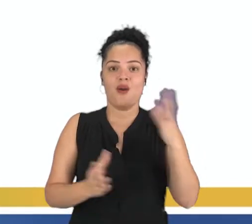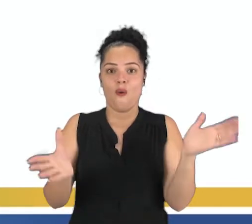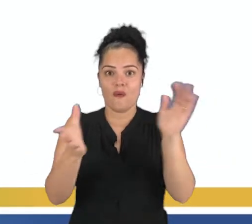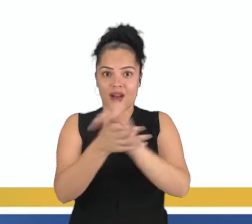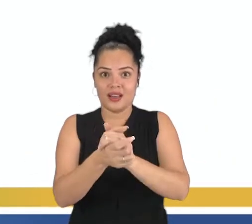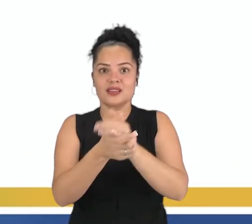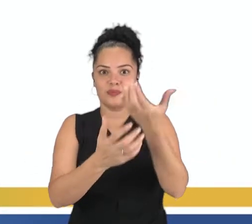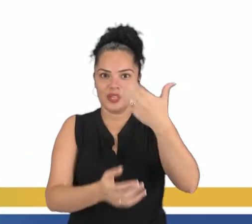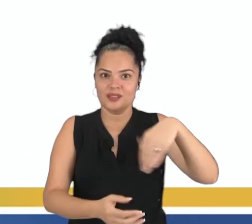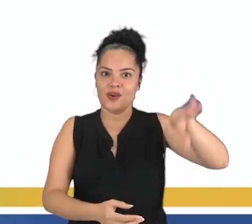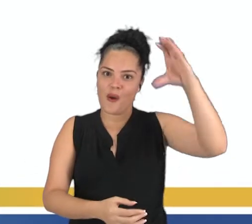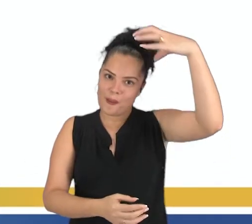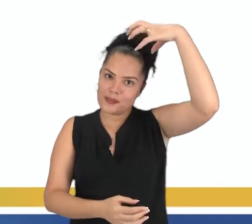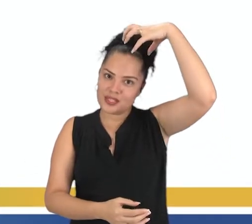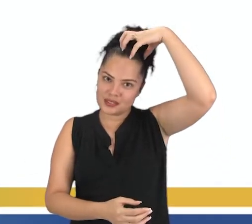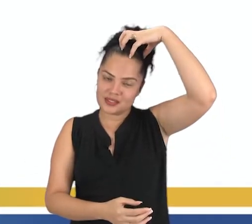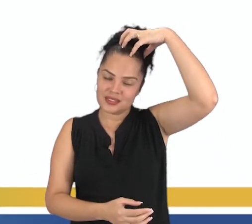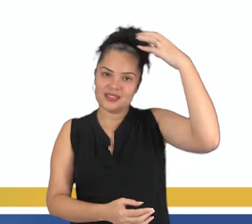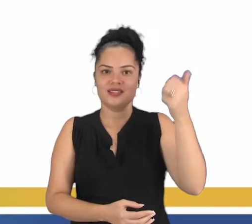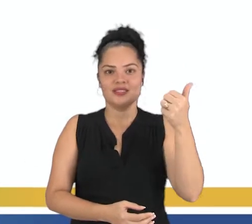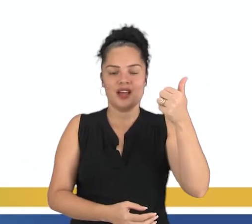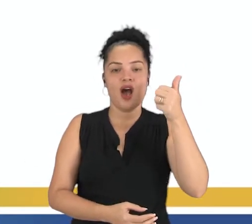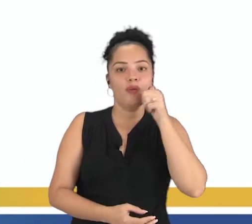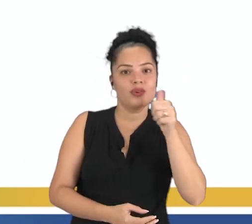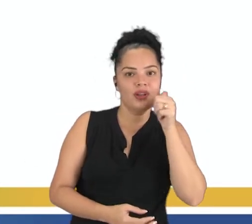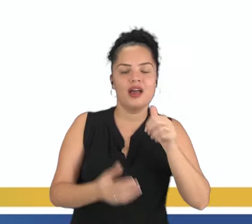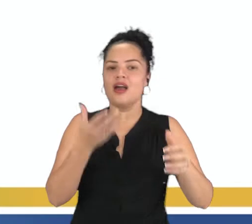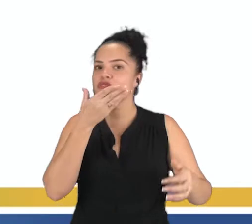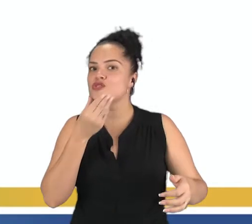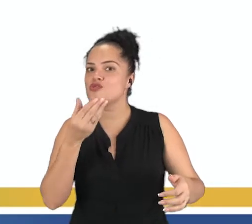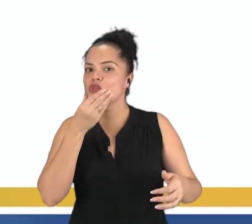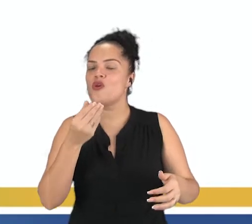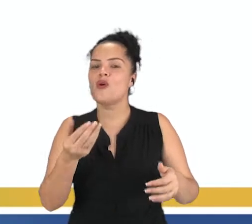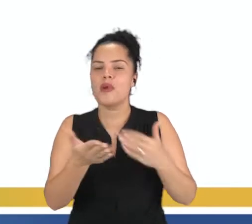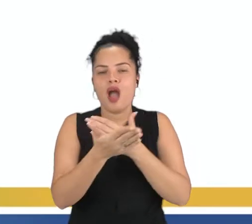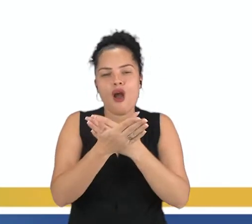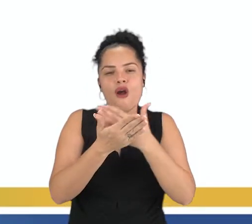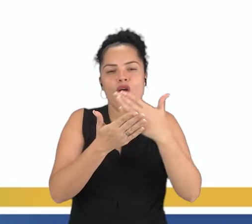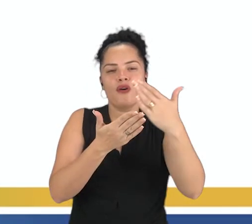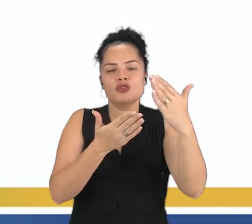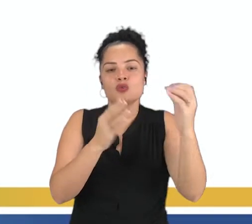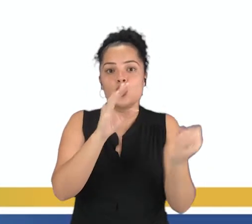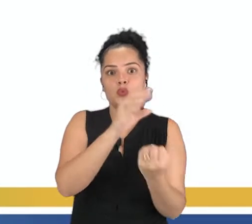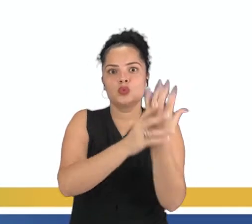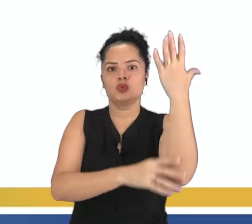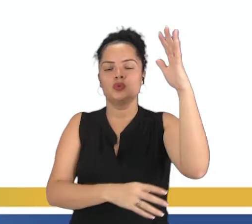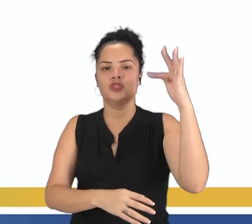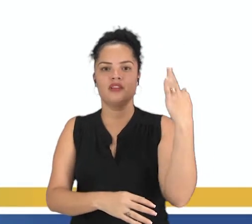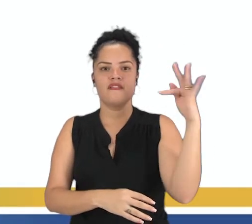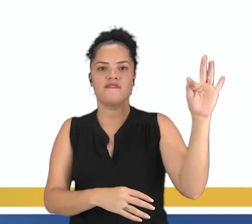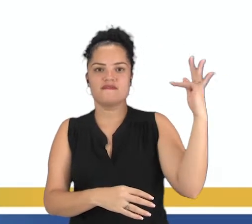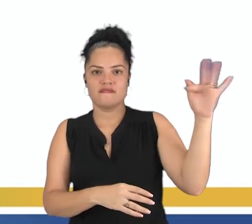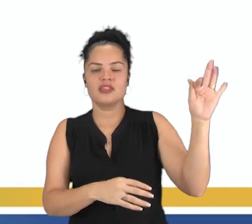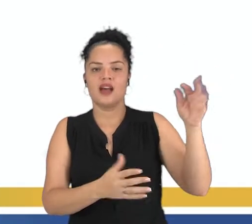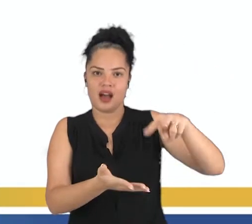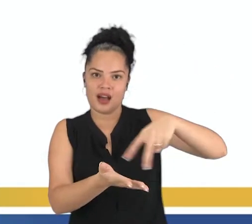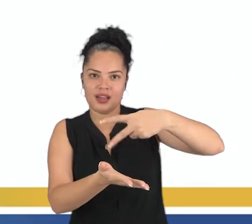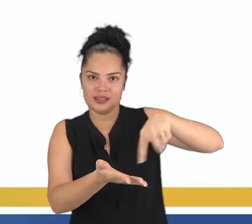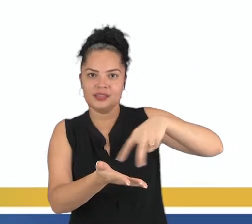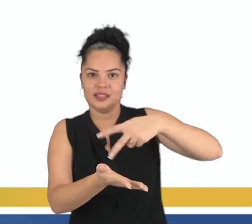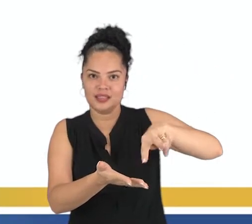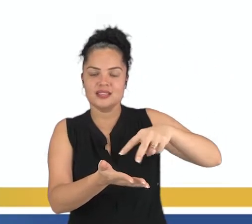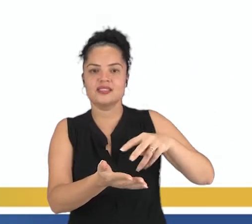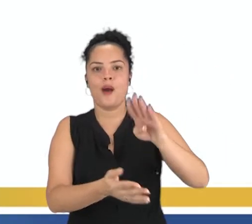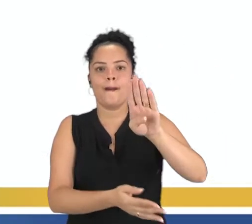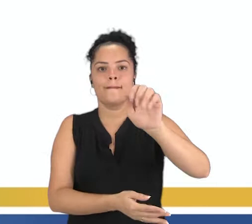com o rei da França, Luís IV. Esse tipo de dança chegou à França. Maria de Médici vai introduzir o